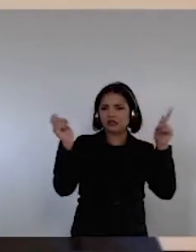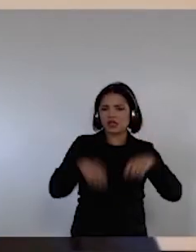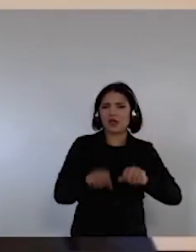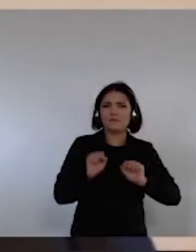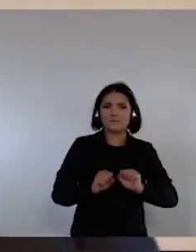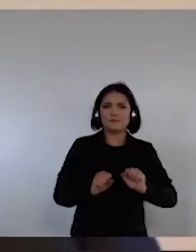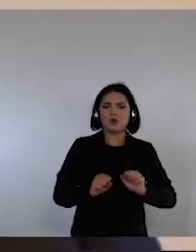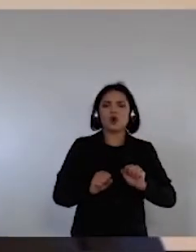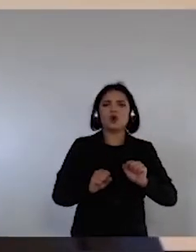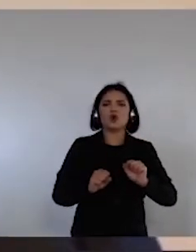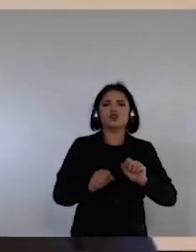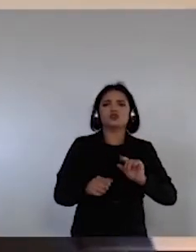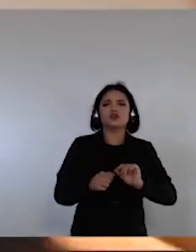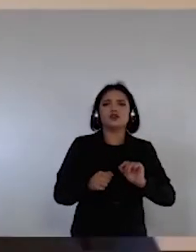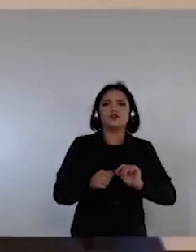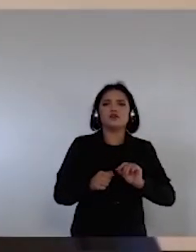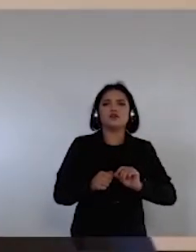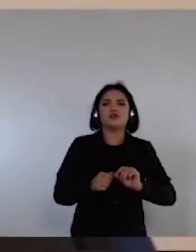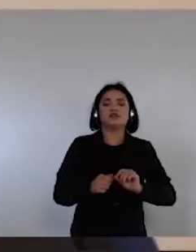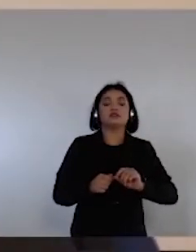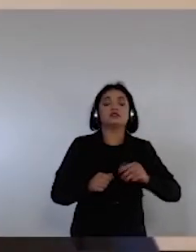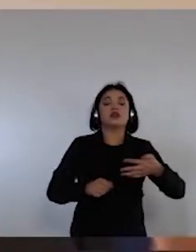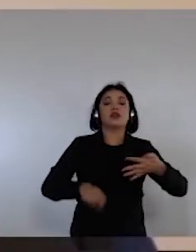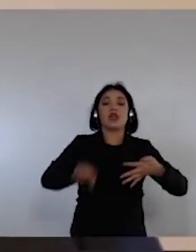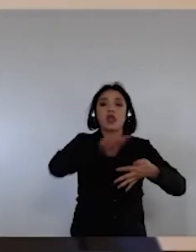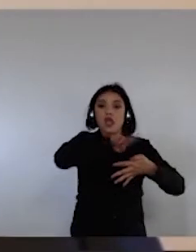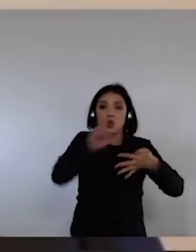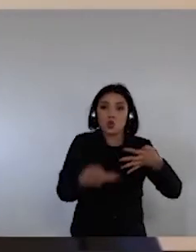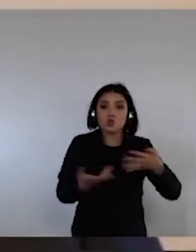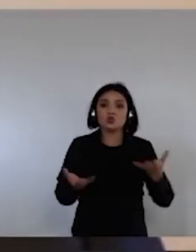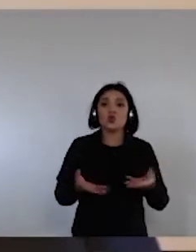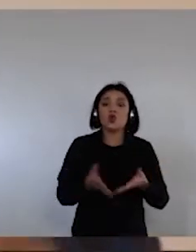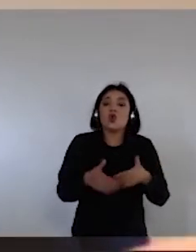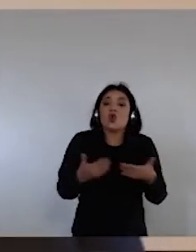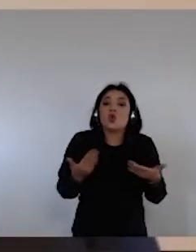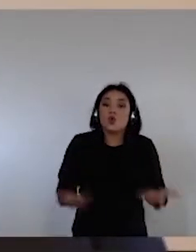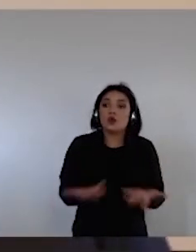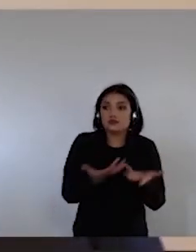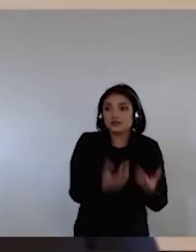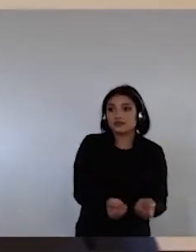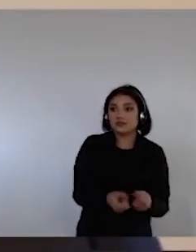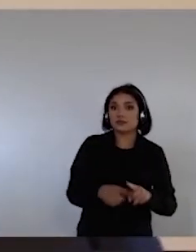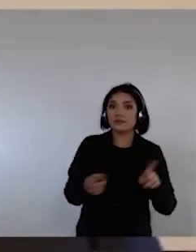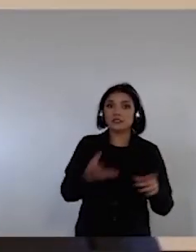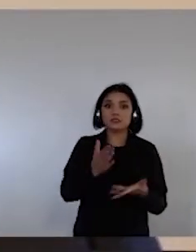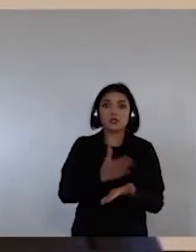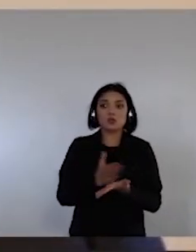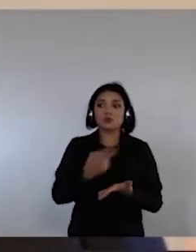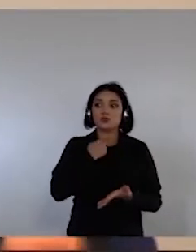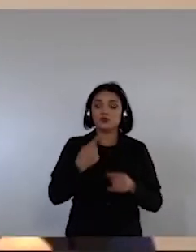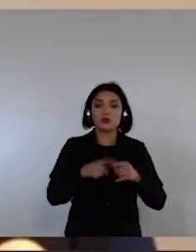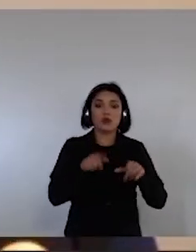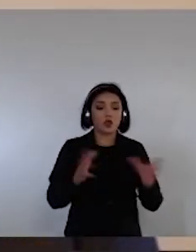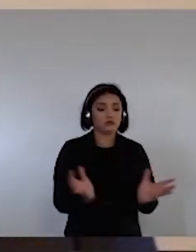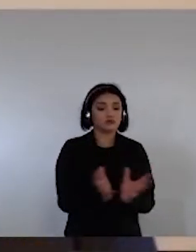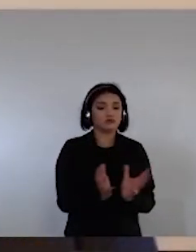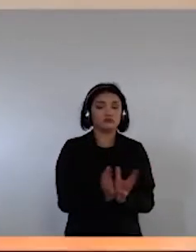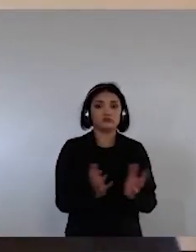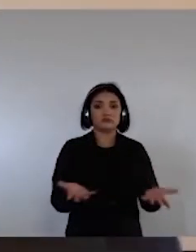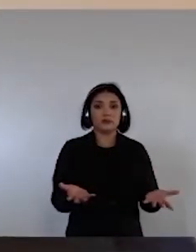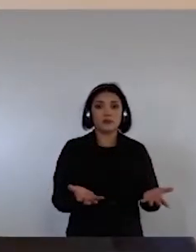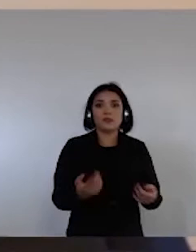aí em duas coisas que são realmente muito importantes. Eu acho que, ao longo do tempo, isso, de uma certa maneira, vem desde o Código